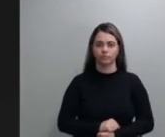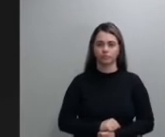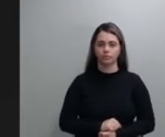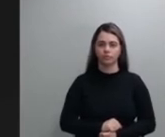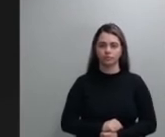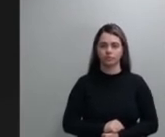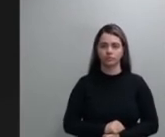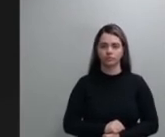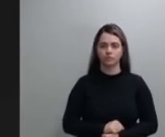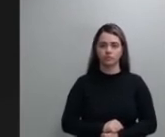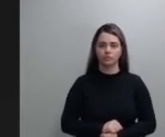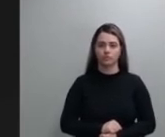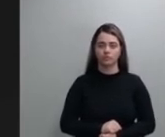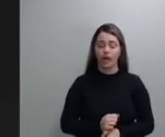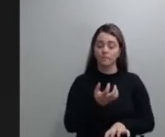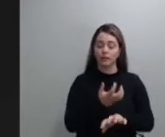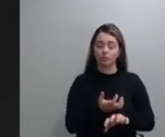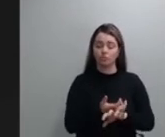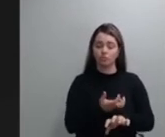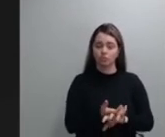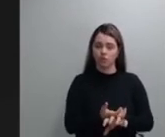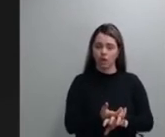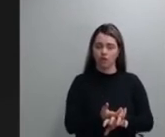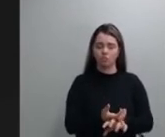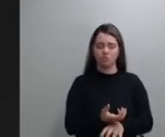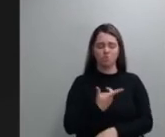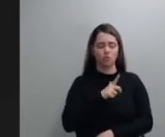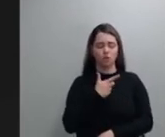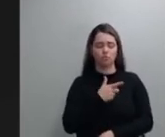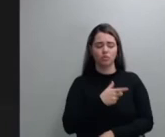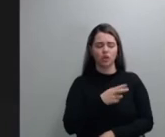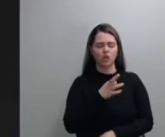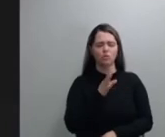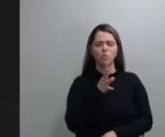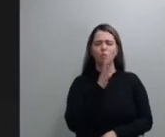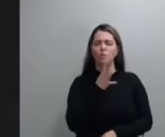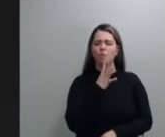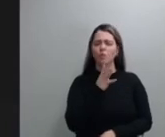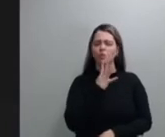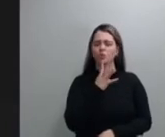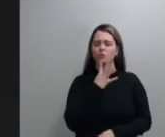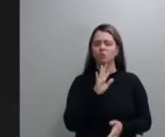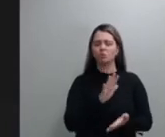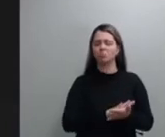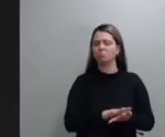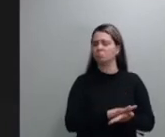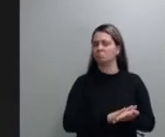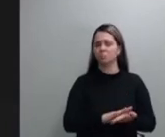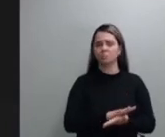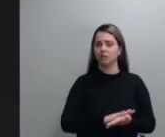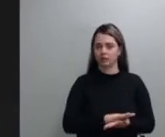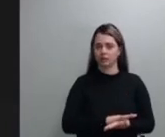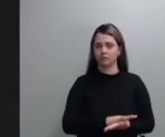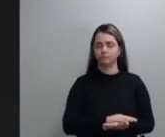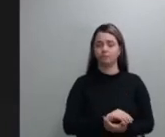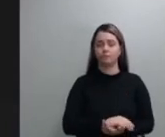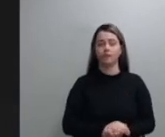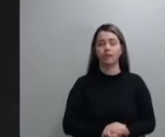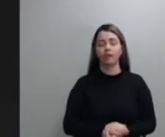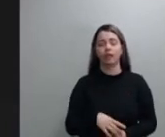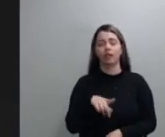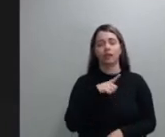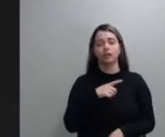a matéria de reconhecimento de inexistibilidade do ICMS na operação com álcool como todos nós sabemos há uma